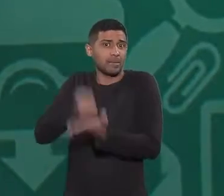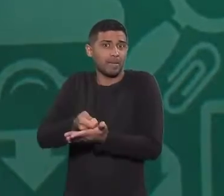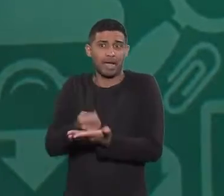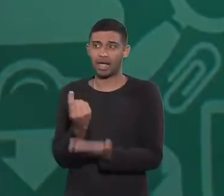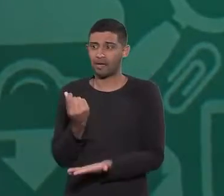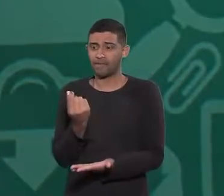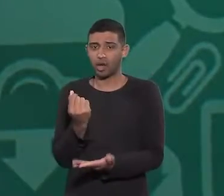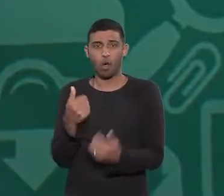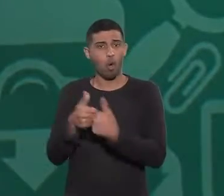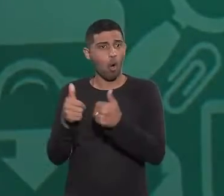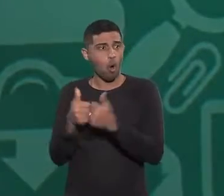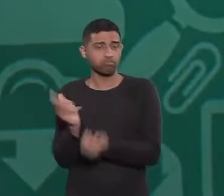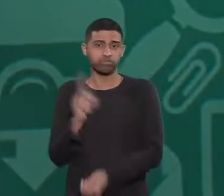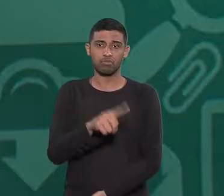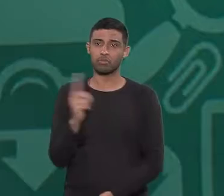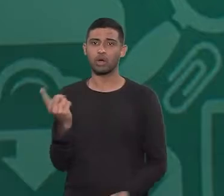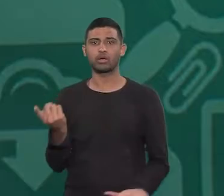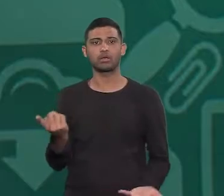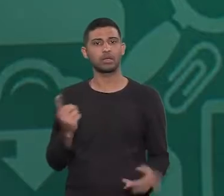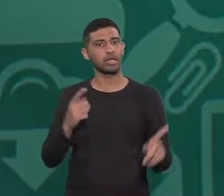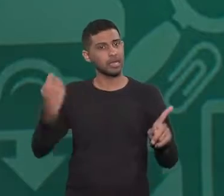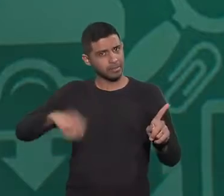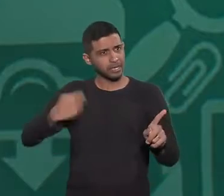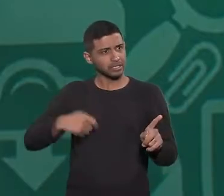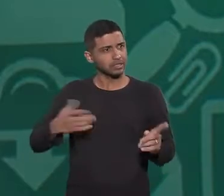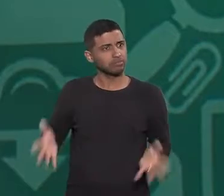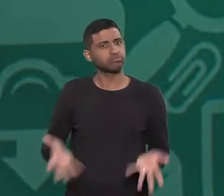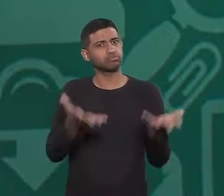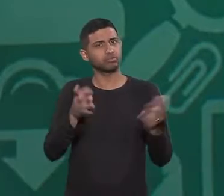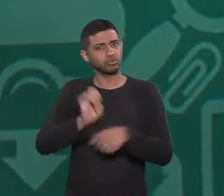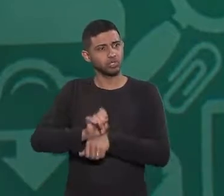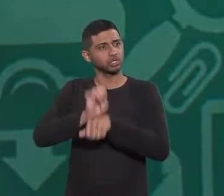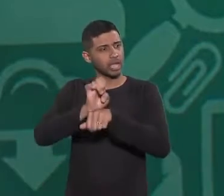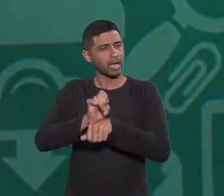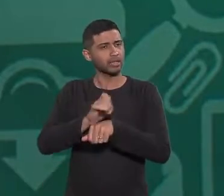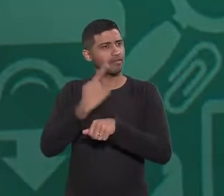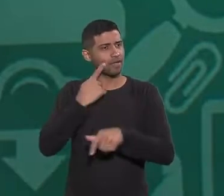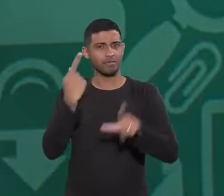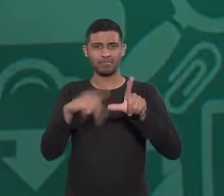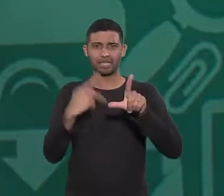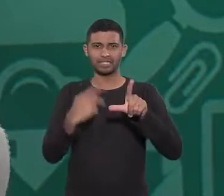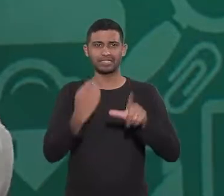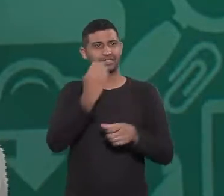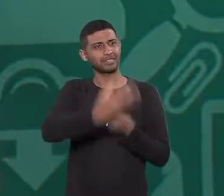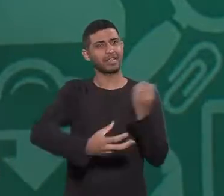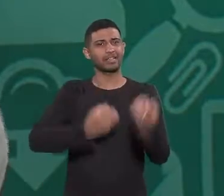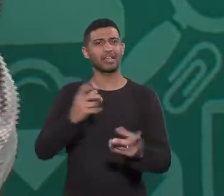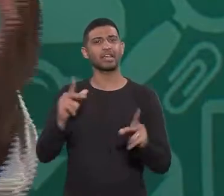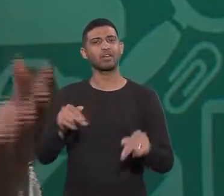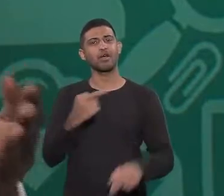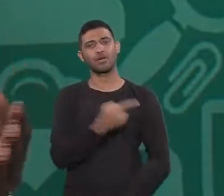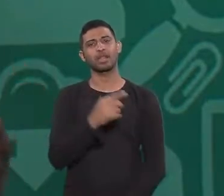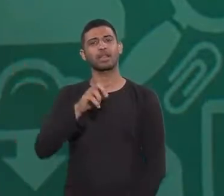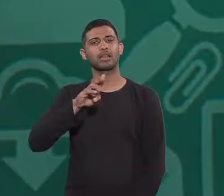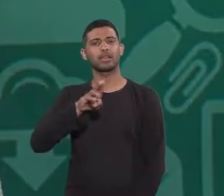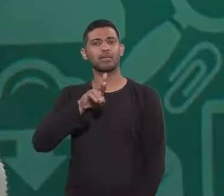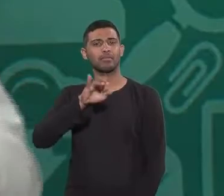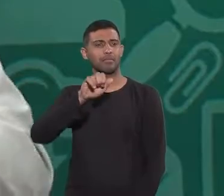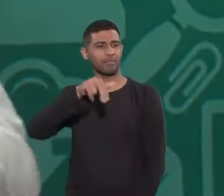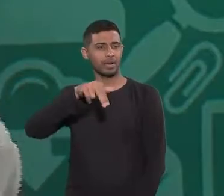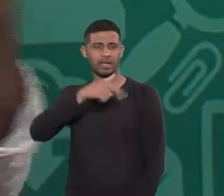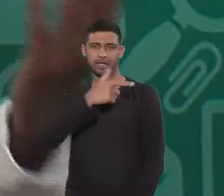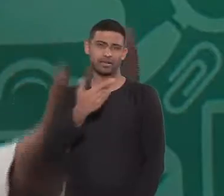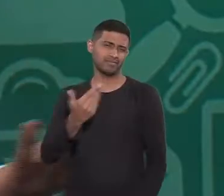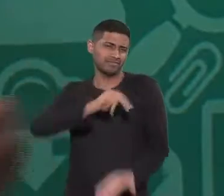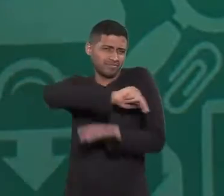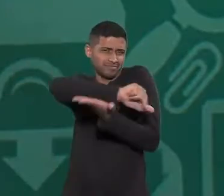de pagar o valor da passagem de ida e volta, ele precisa desse incentivo do Estado, como um relato que é o do Brian, mas